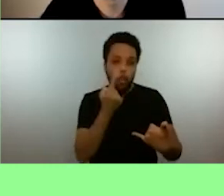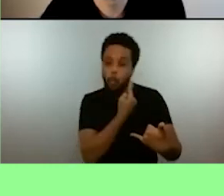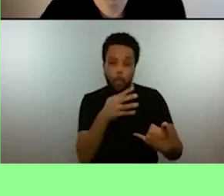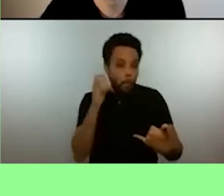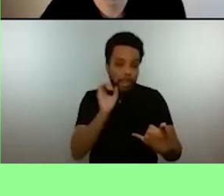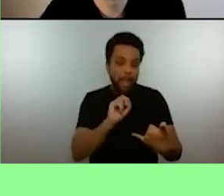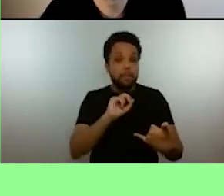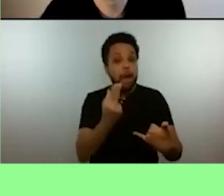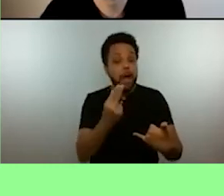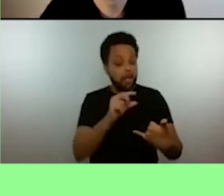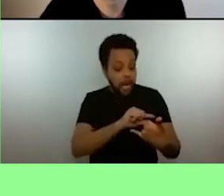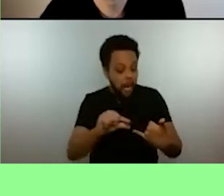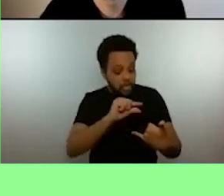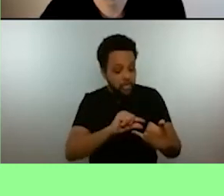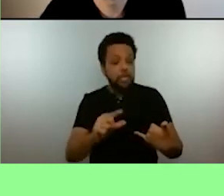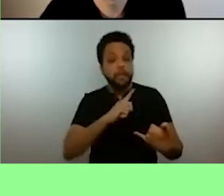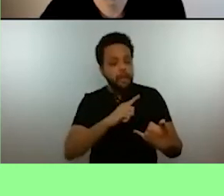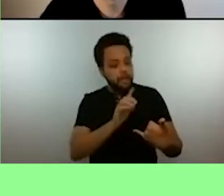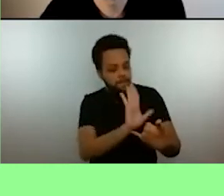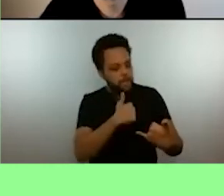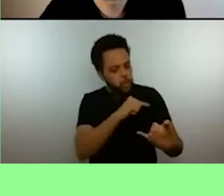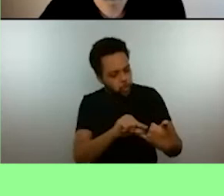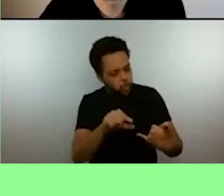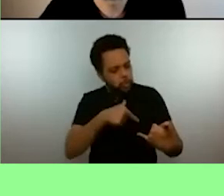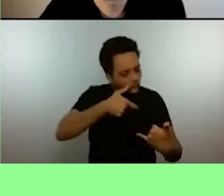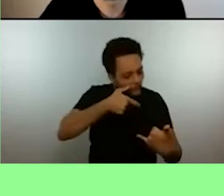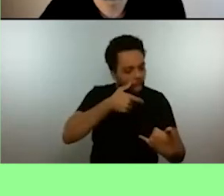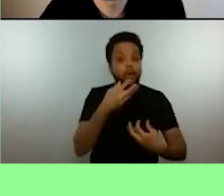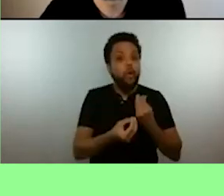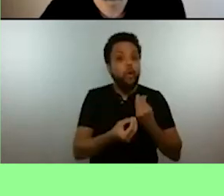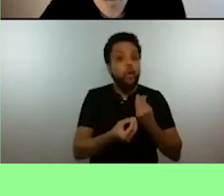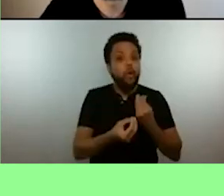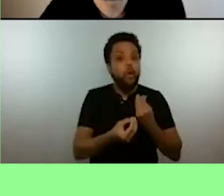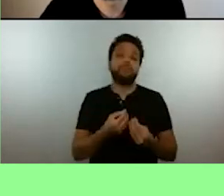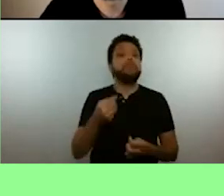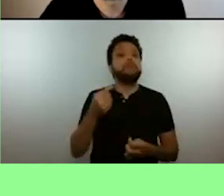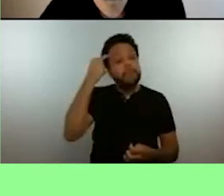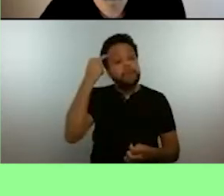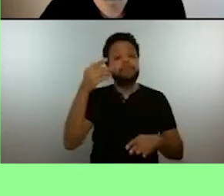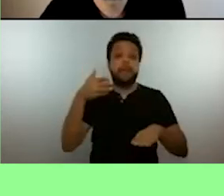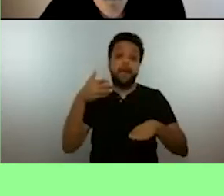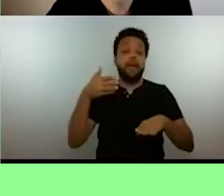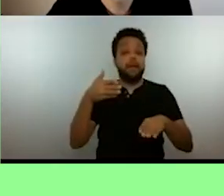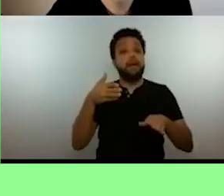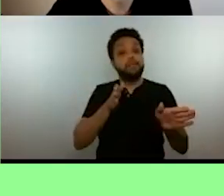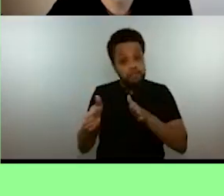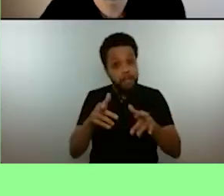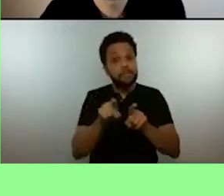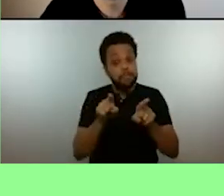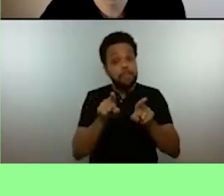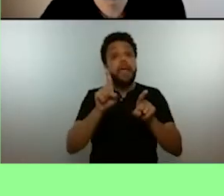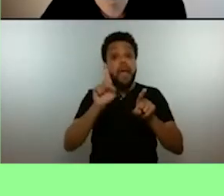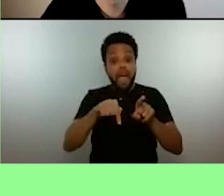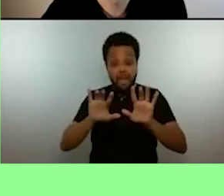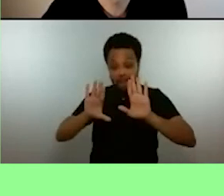o que está passando no vídeo. Então, essa inclusão de acessibilidade, a gente pode pensar que não é só para quem